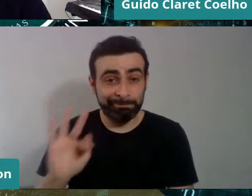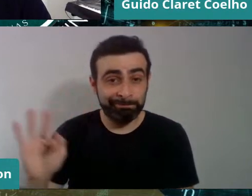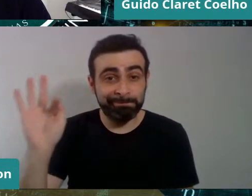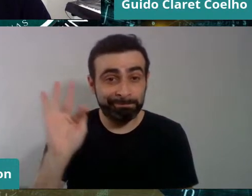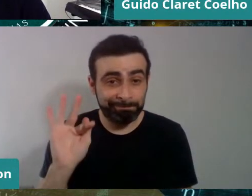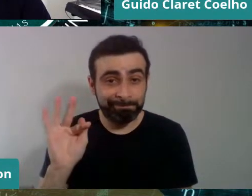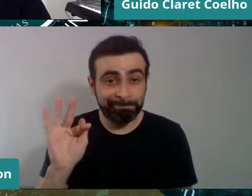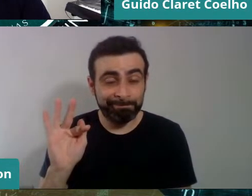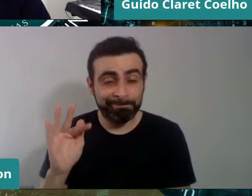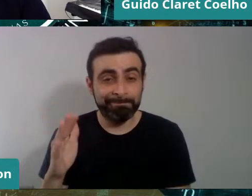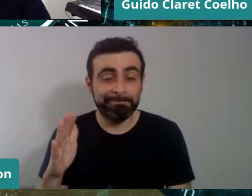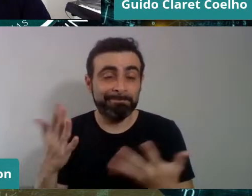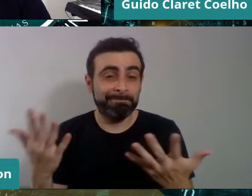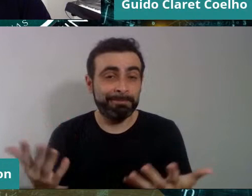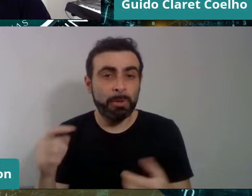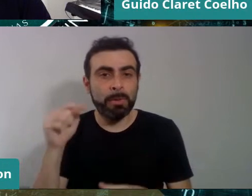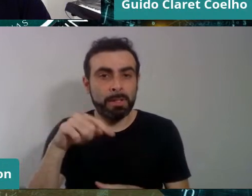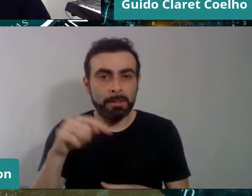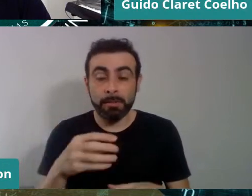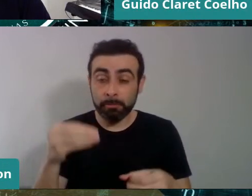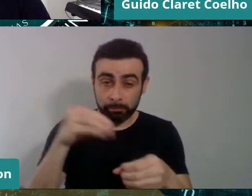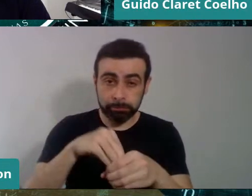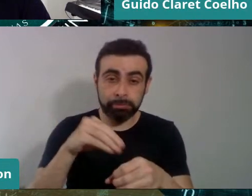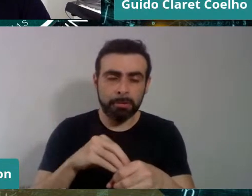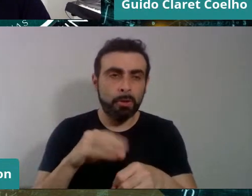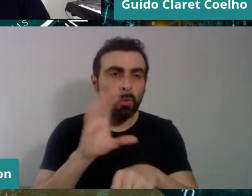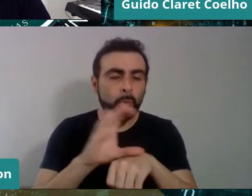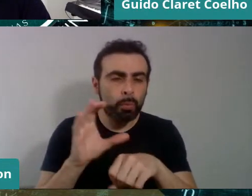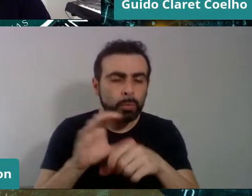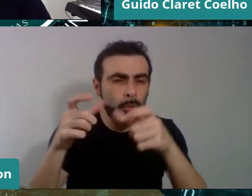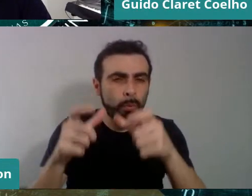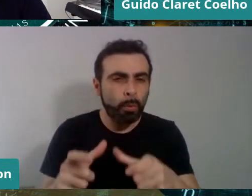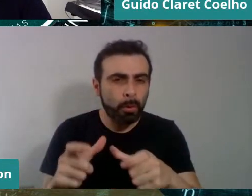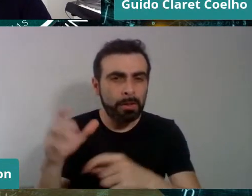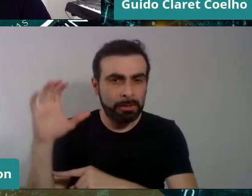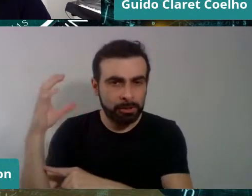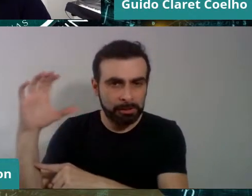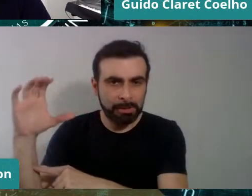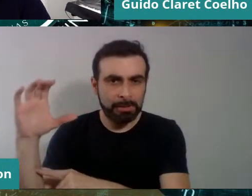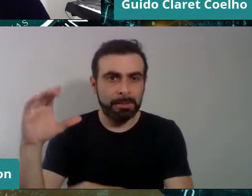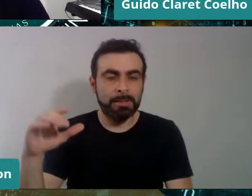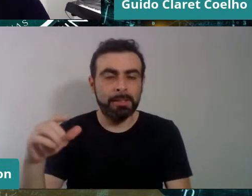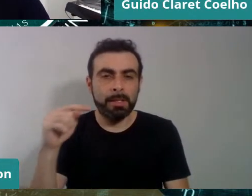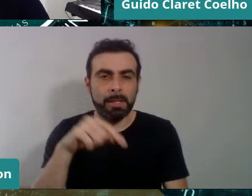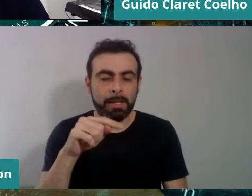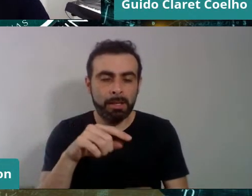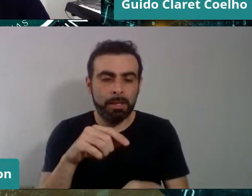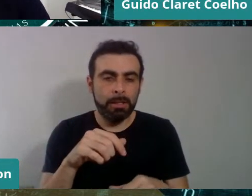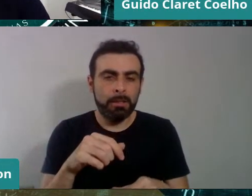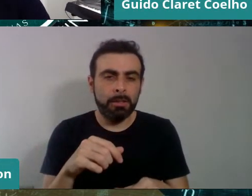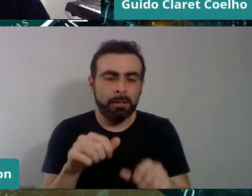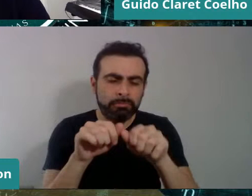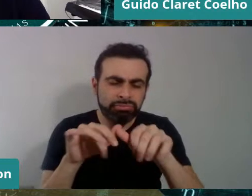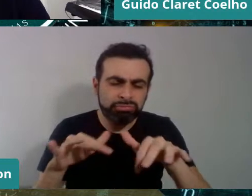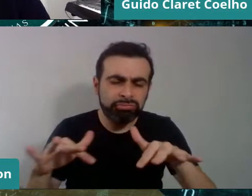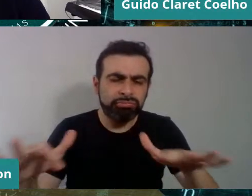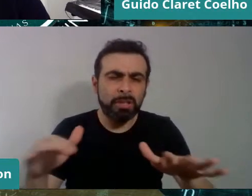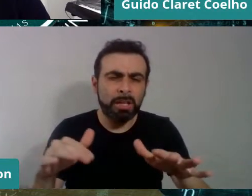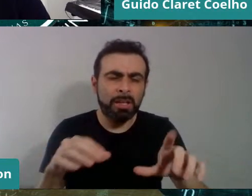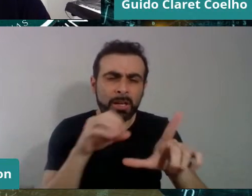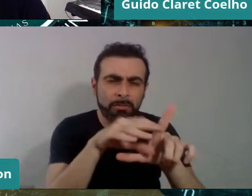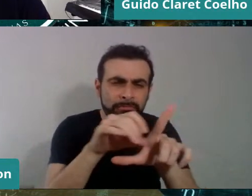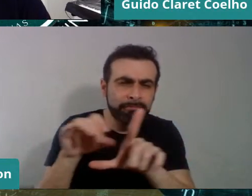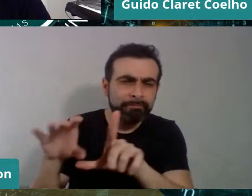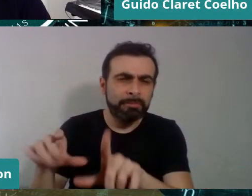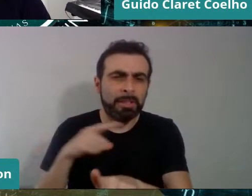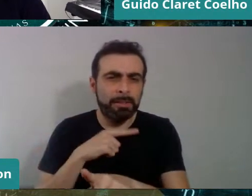aluno do curso de ciências, do curso de várias habilitações na FAFISA.